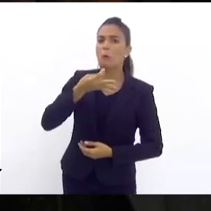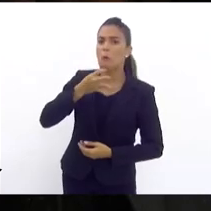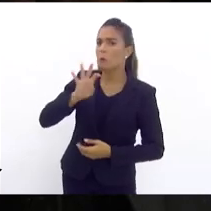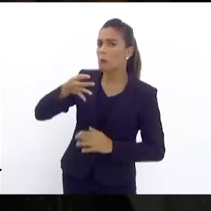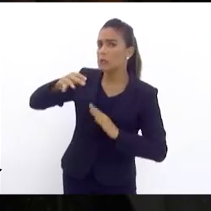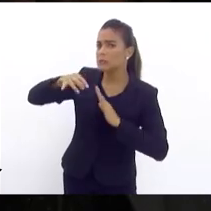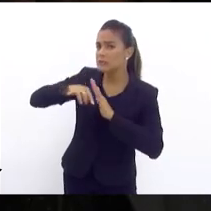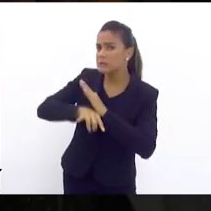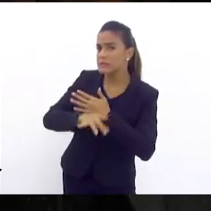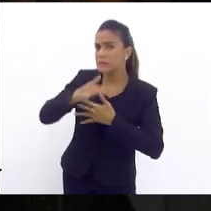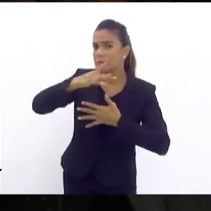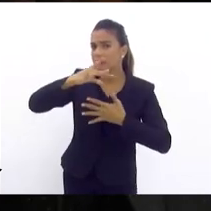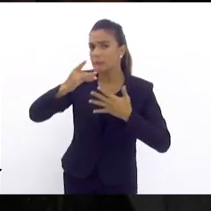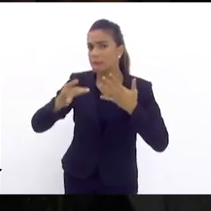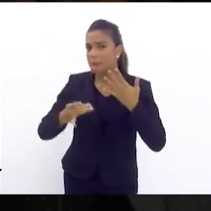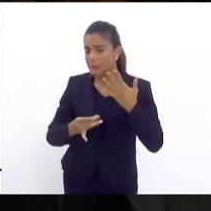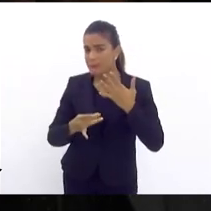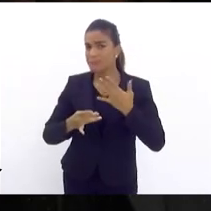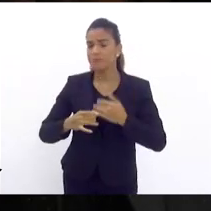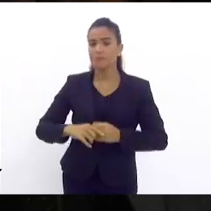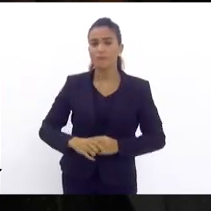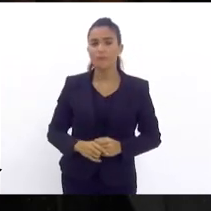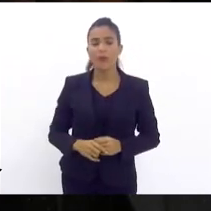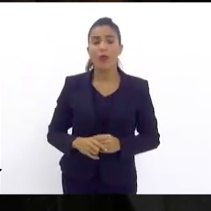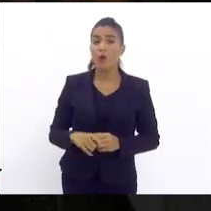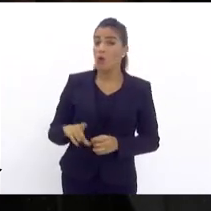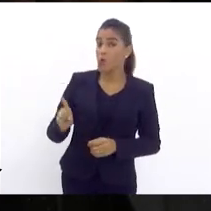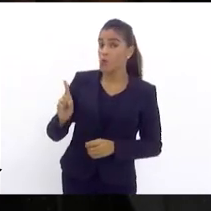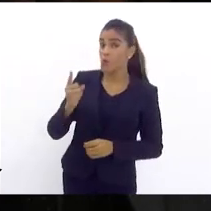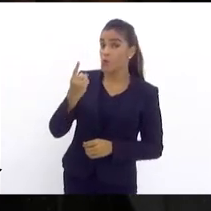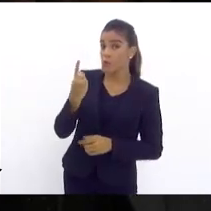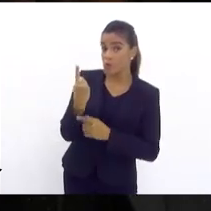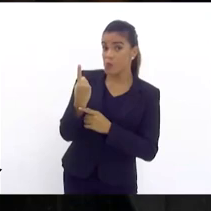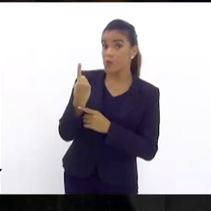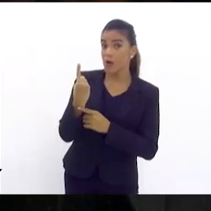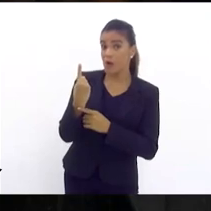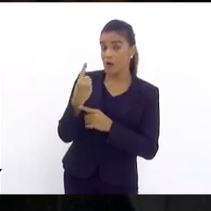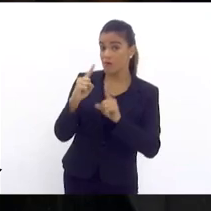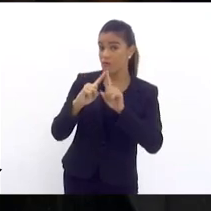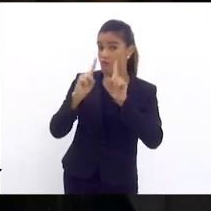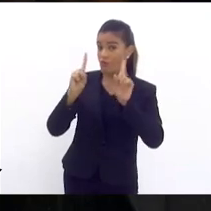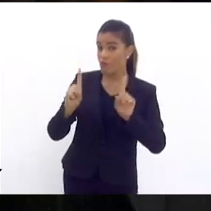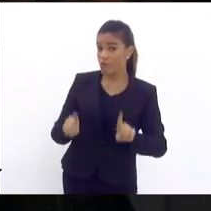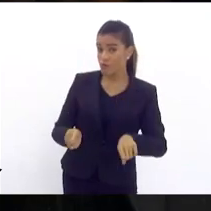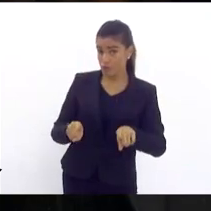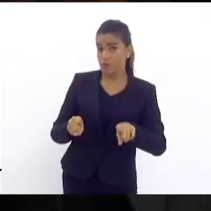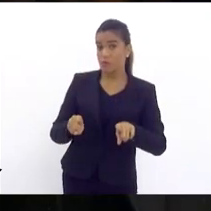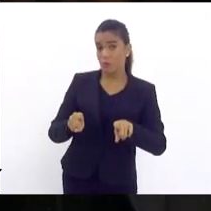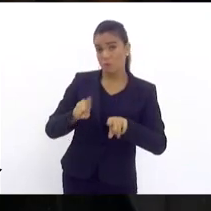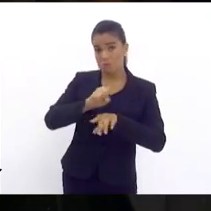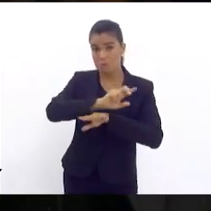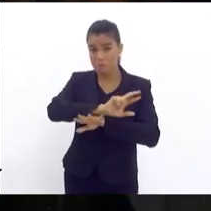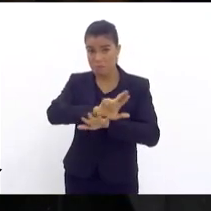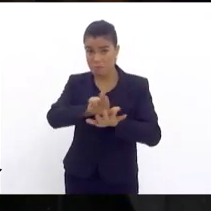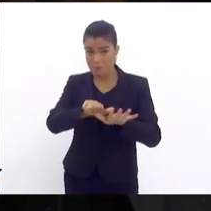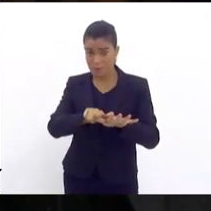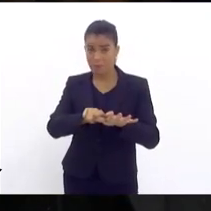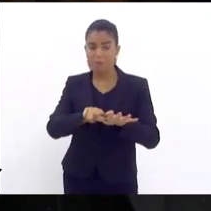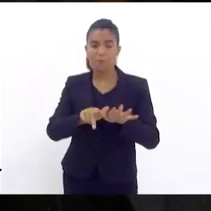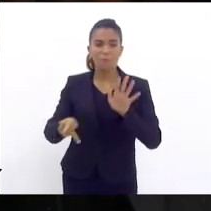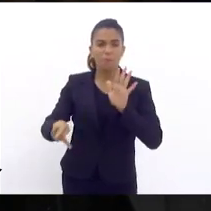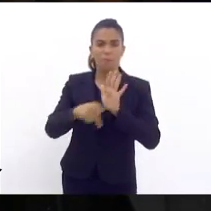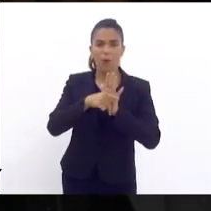fato com detalhes que uma das funções precípicas do